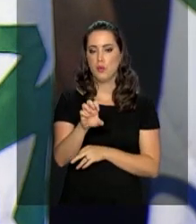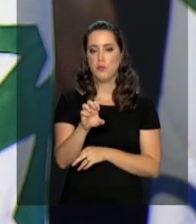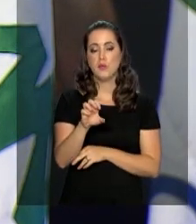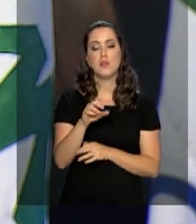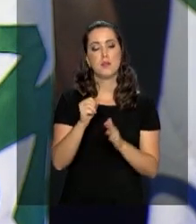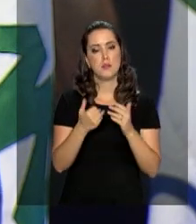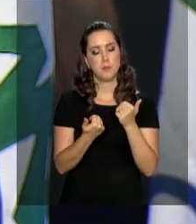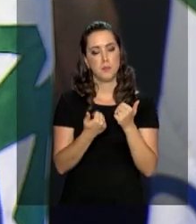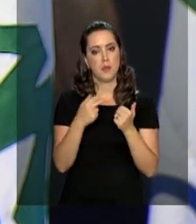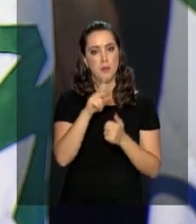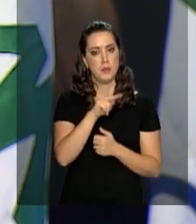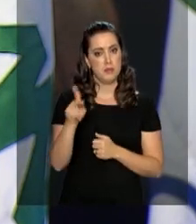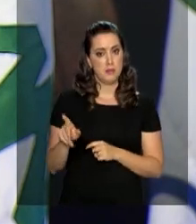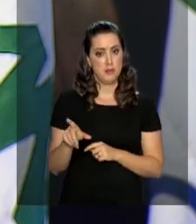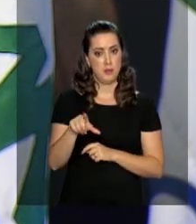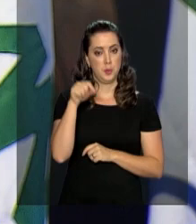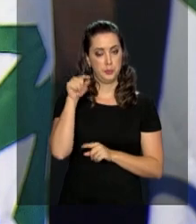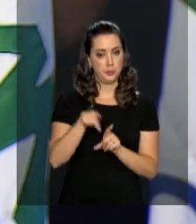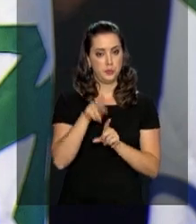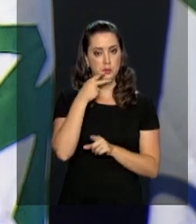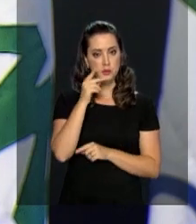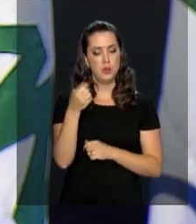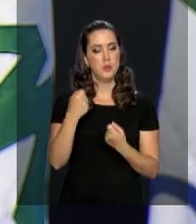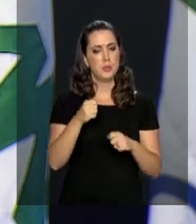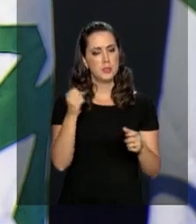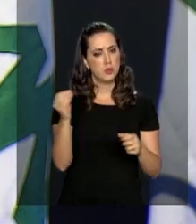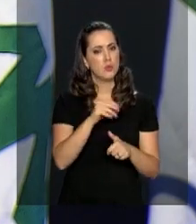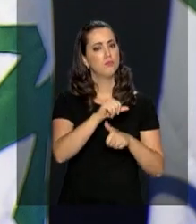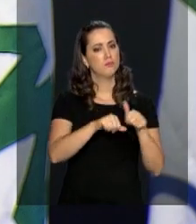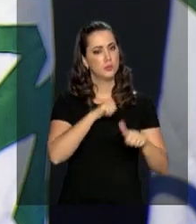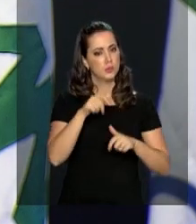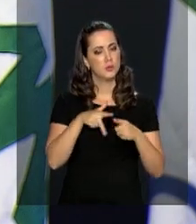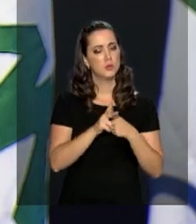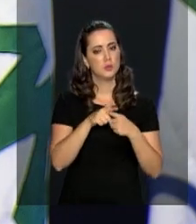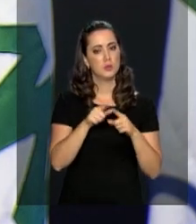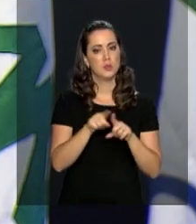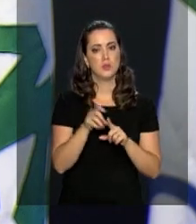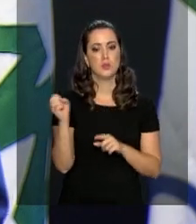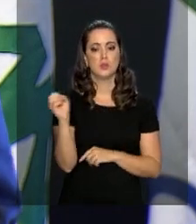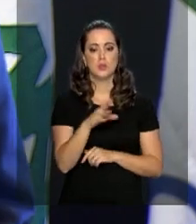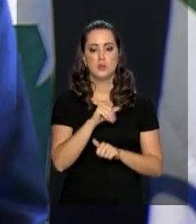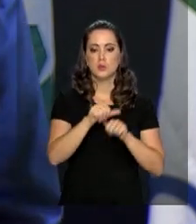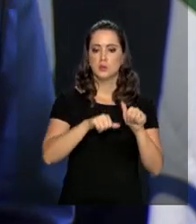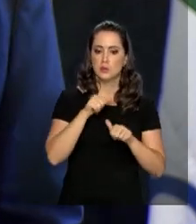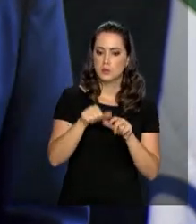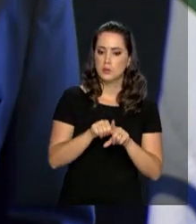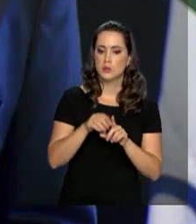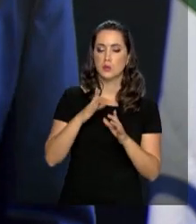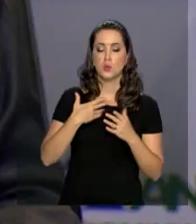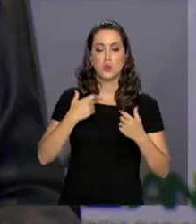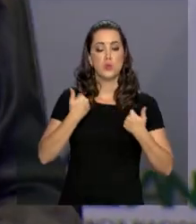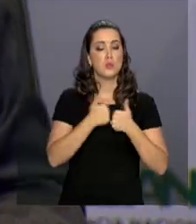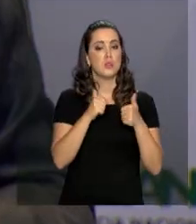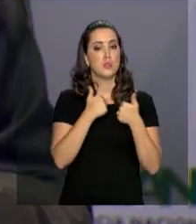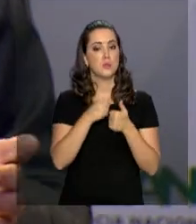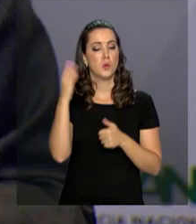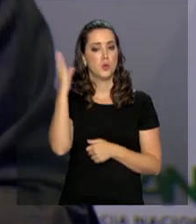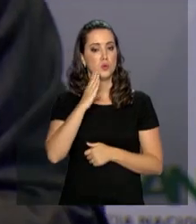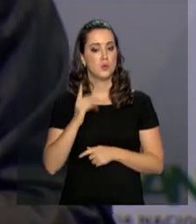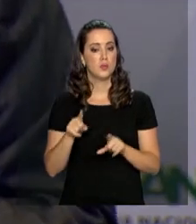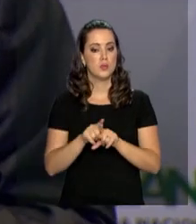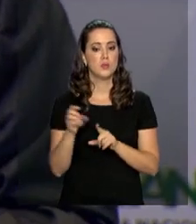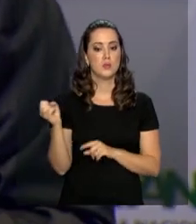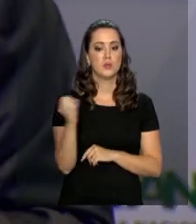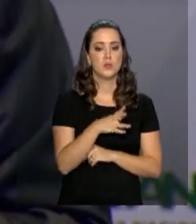hamilton mourão defendeu a modernização da máquina pública a diversificação dos modais de transporte no brasil e uma nova